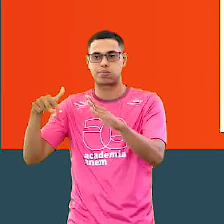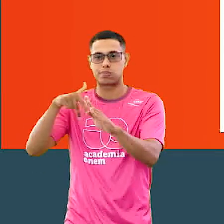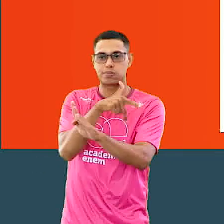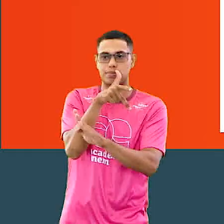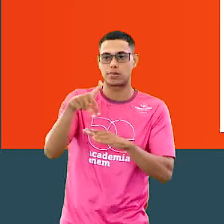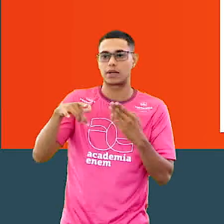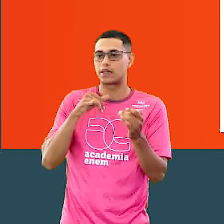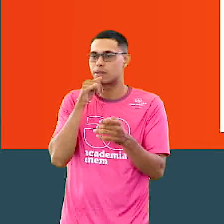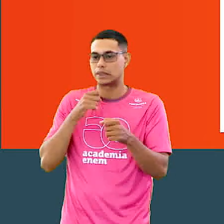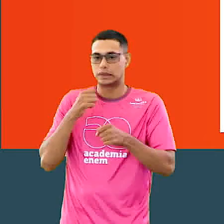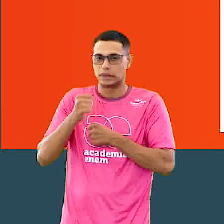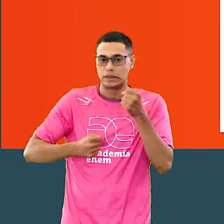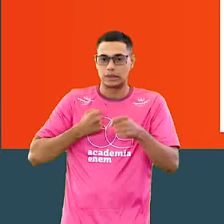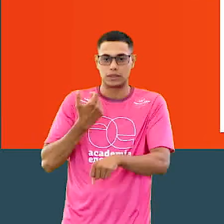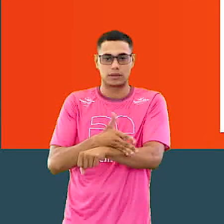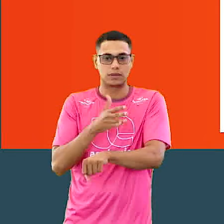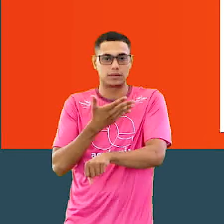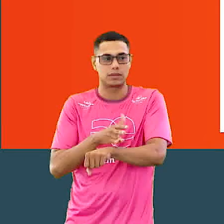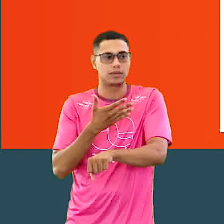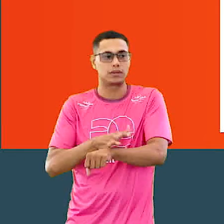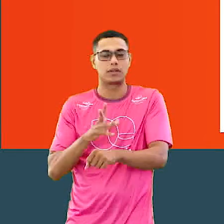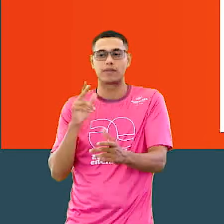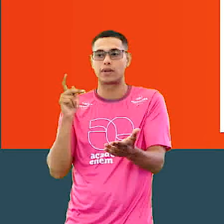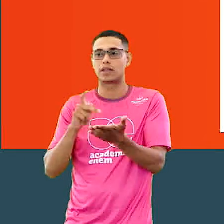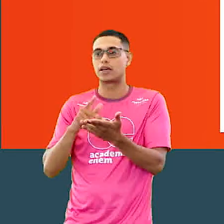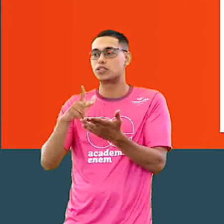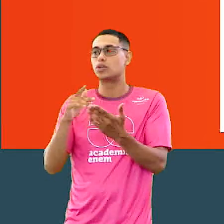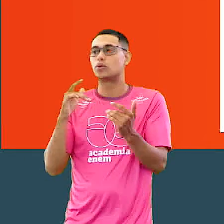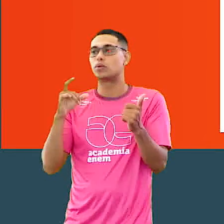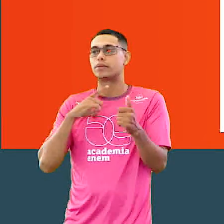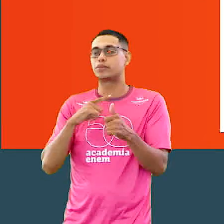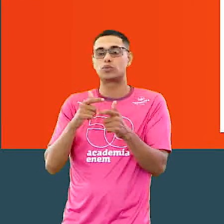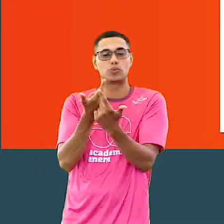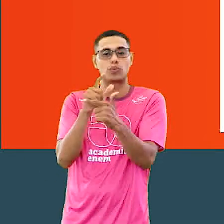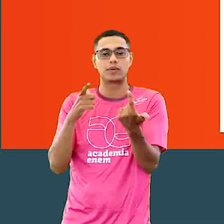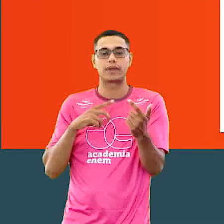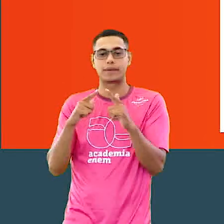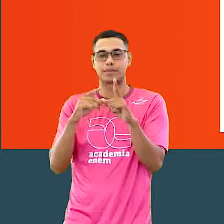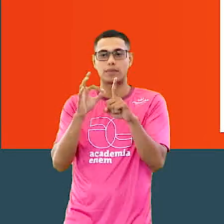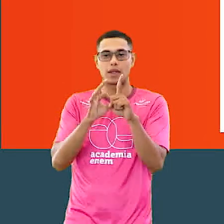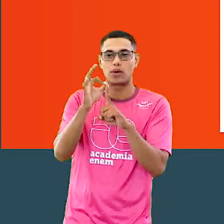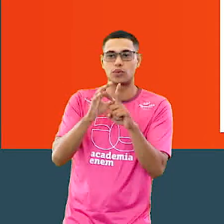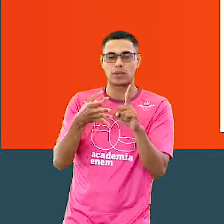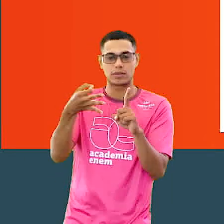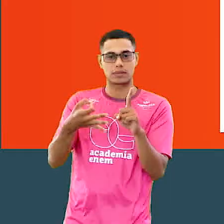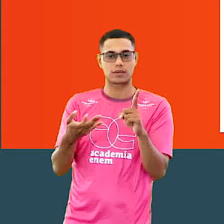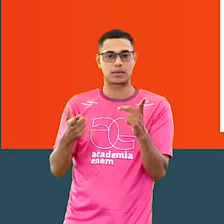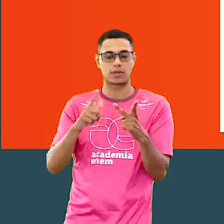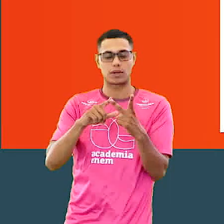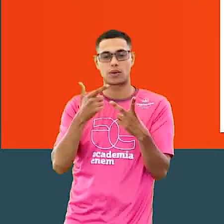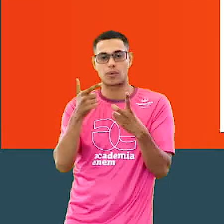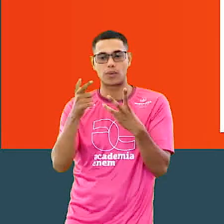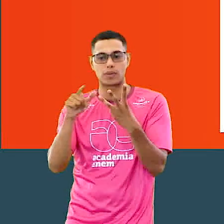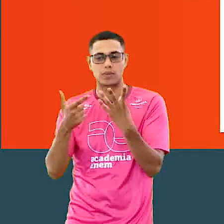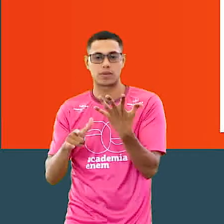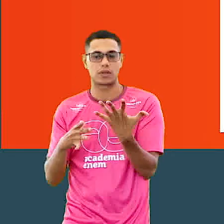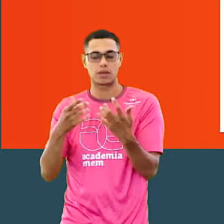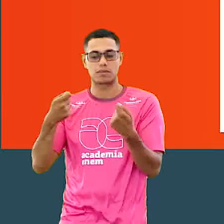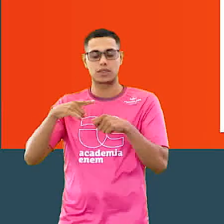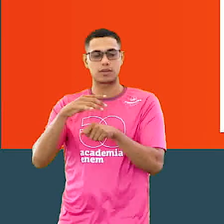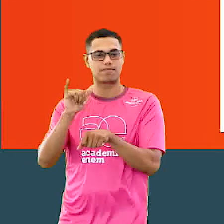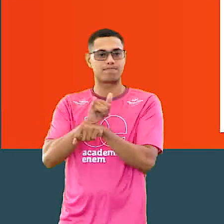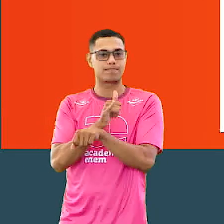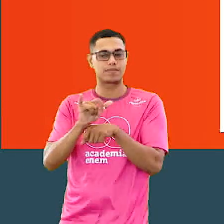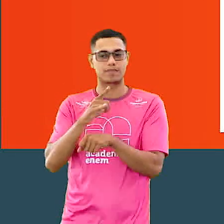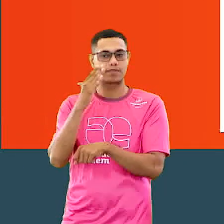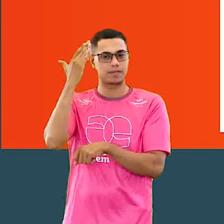correndo, treinando, se eu não sei a altura do obstáculo? Você tem que saber qual é a altura do seu